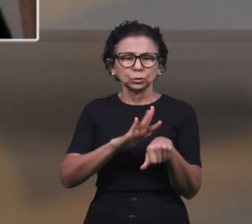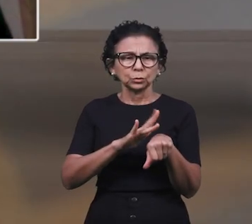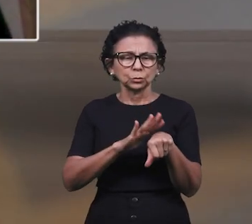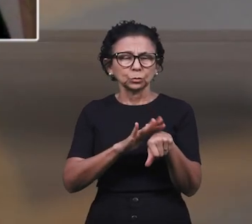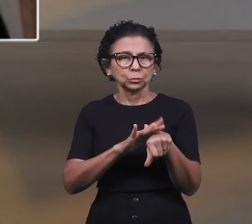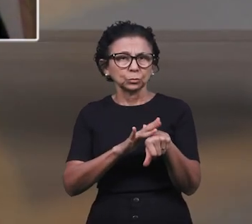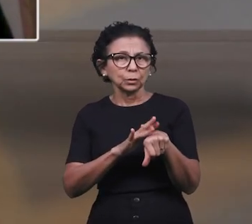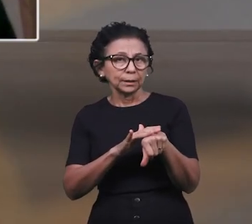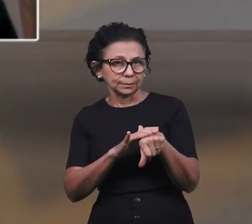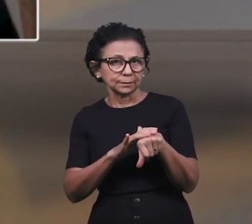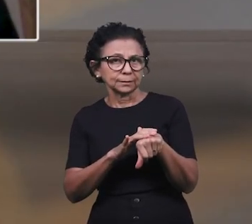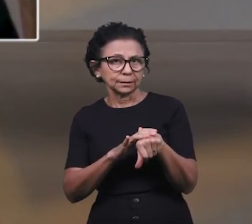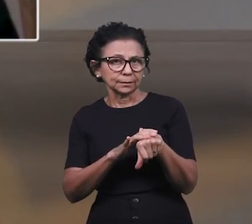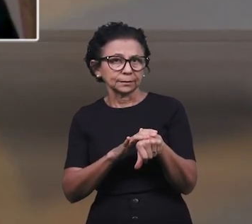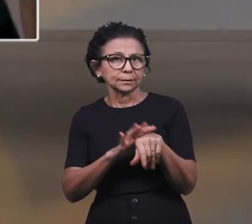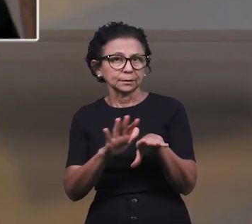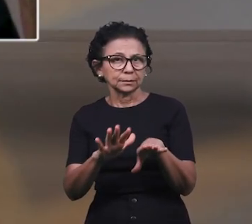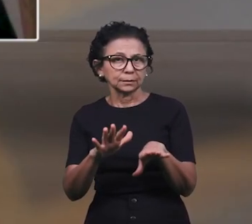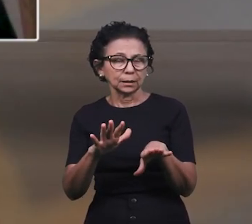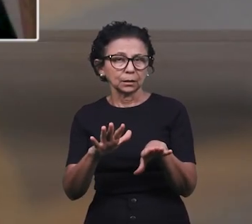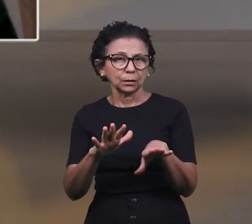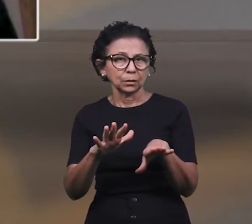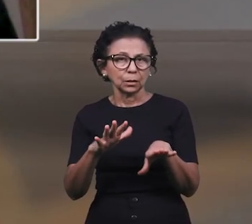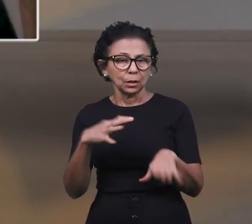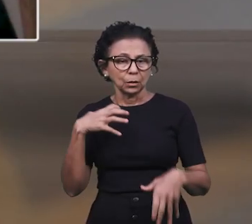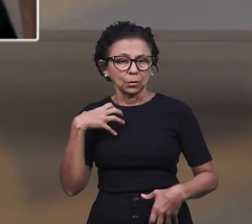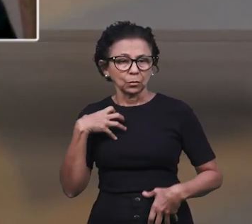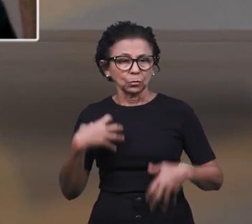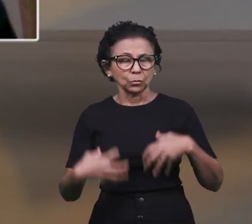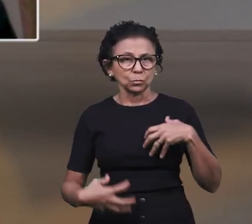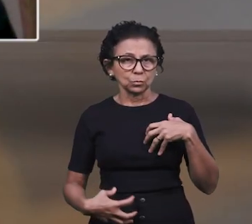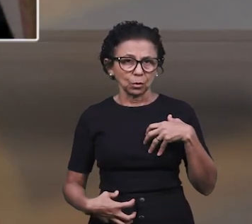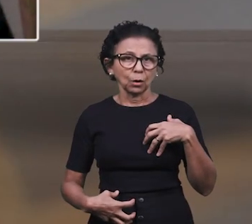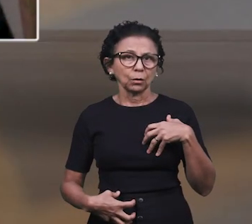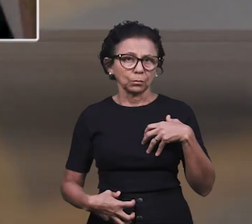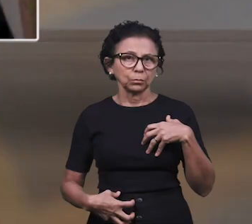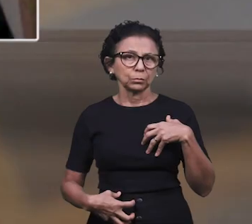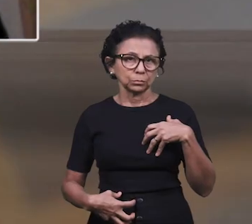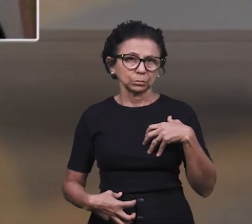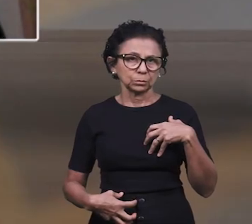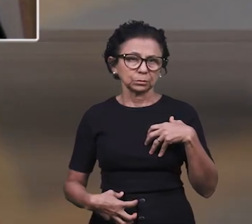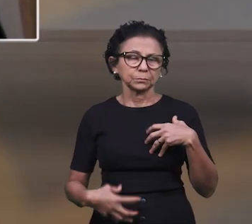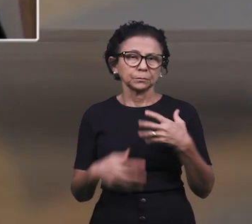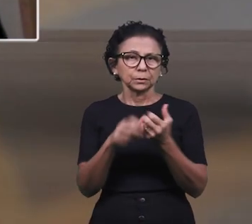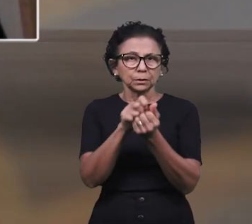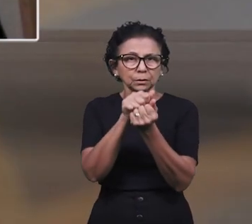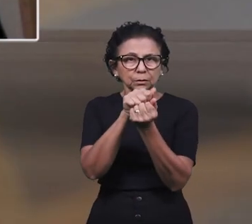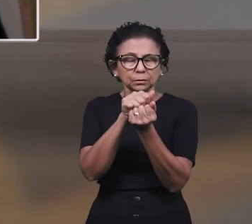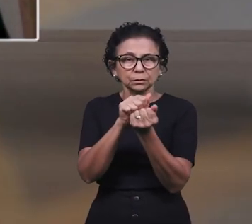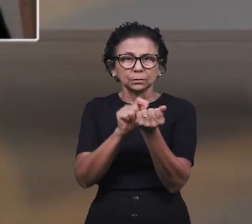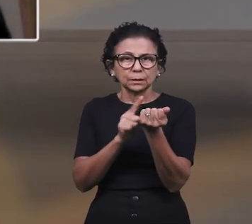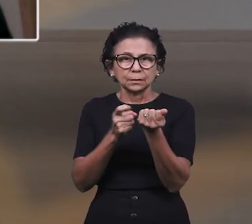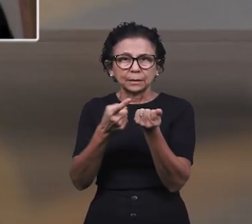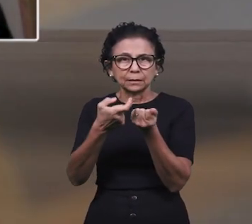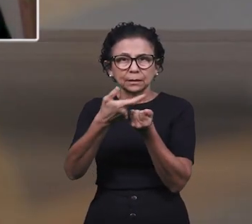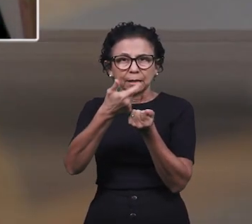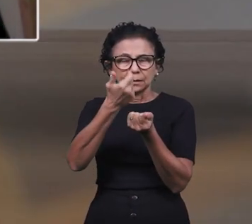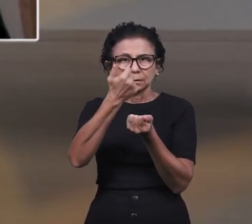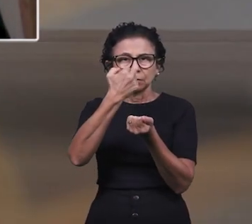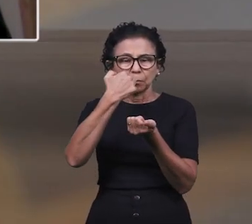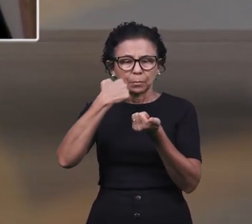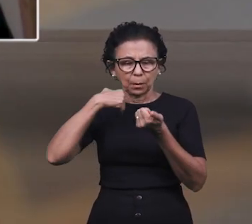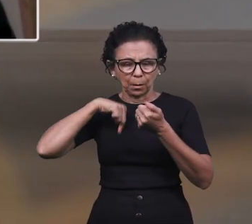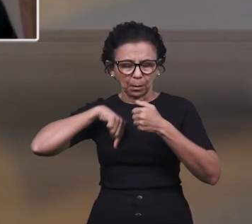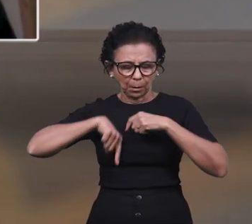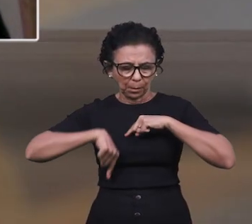desequilíbrio. O organismo ele vai receber de fora do ambiente externo as bactérias que vão se